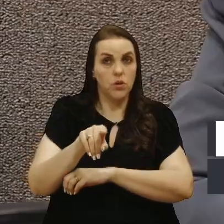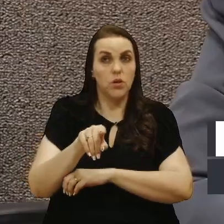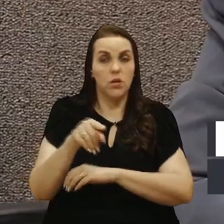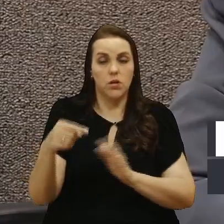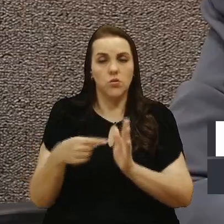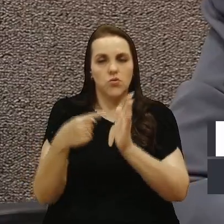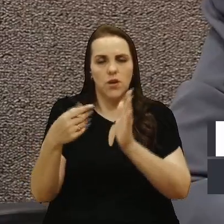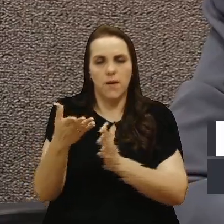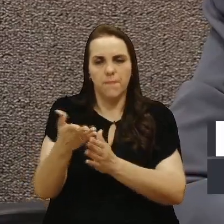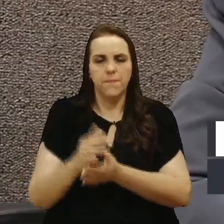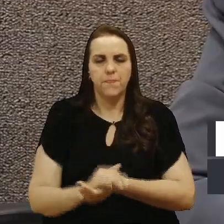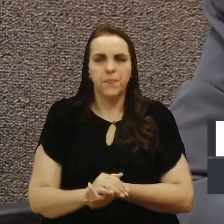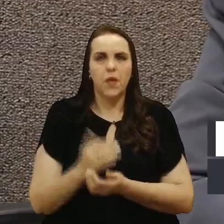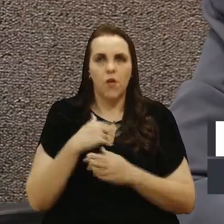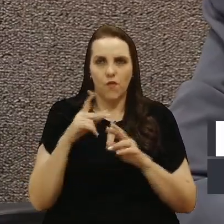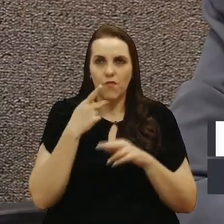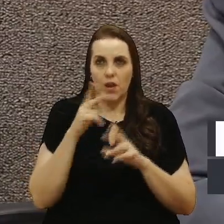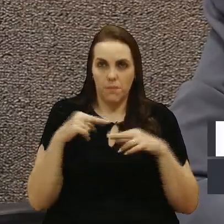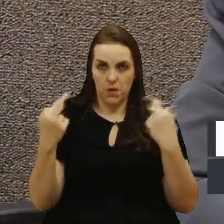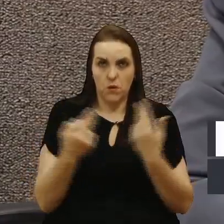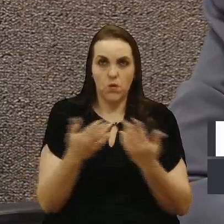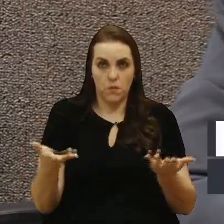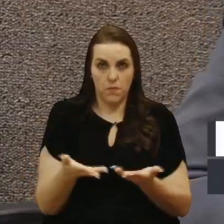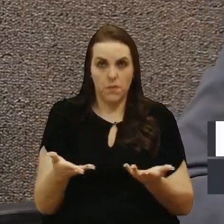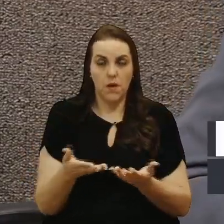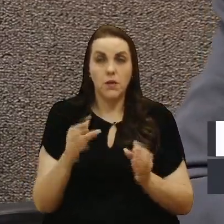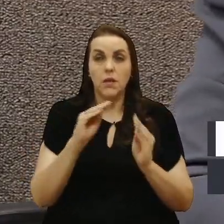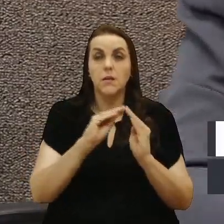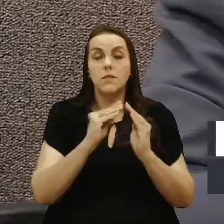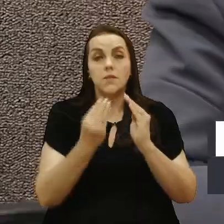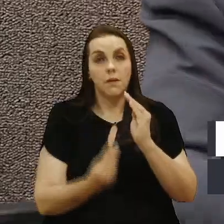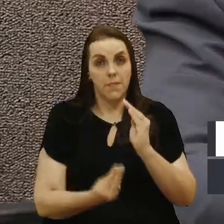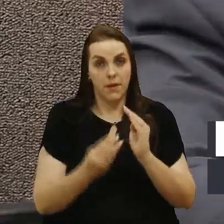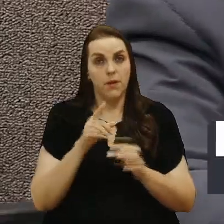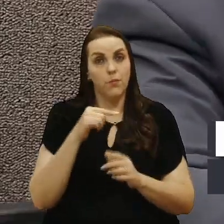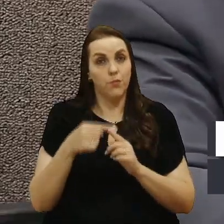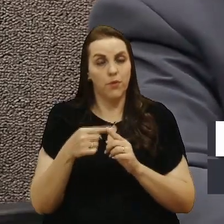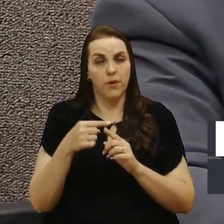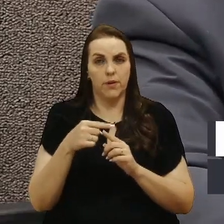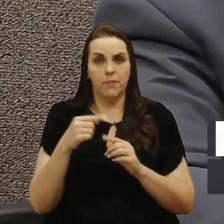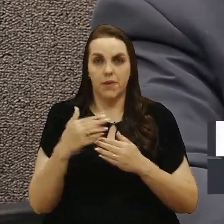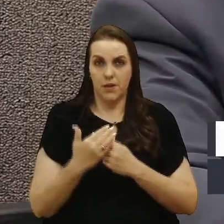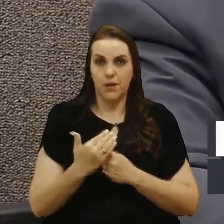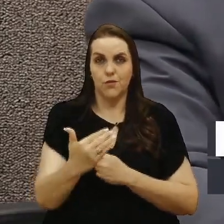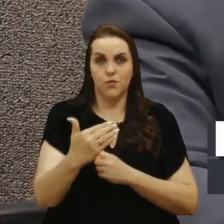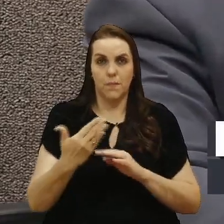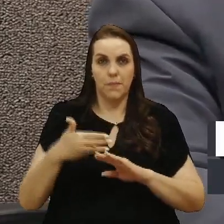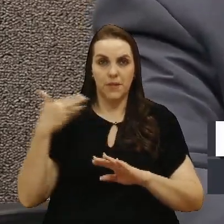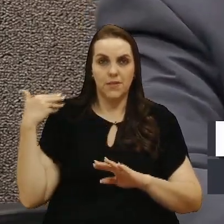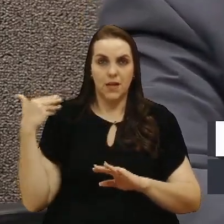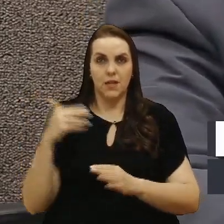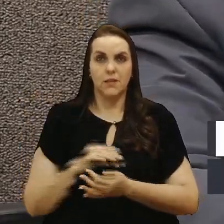grande expediente, de que o SAMAI, porque na legislatura passada,